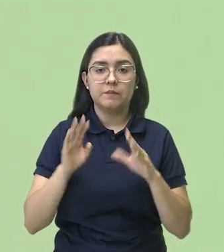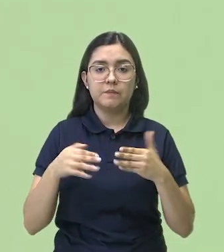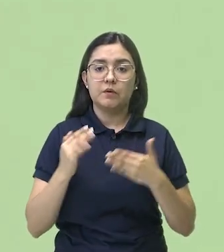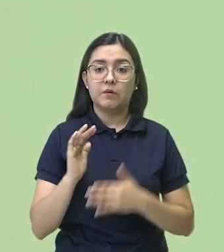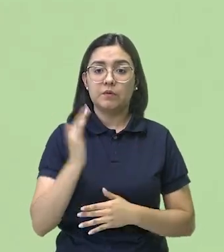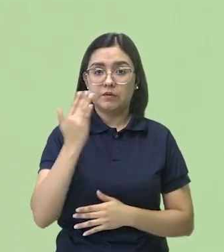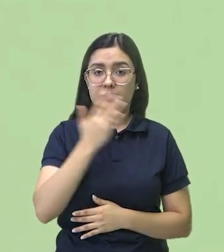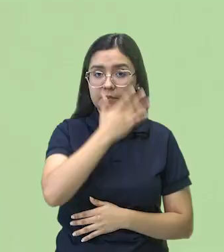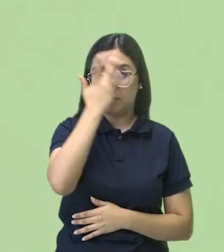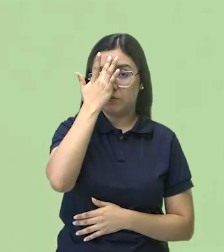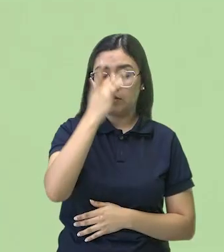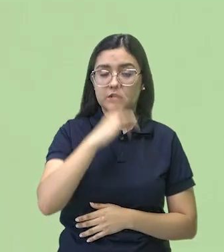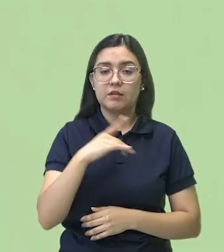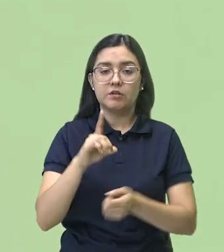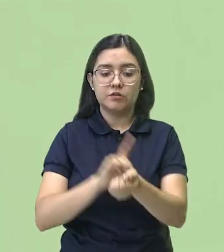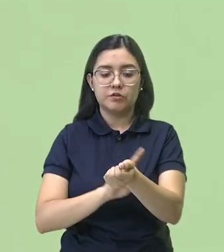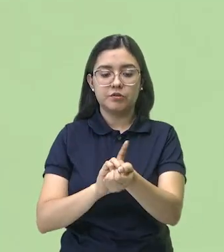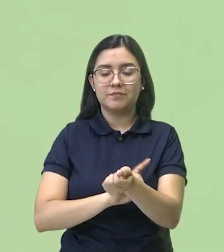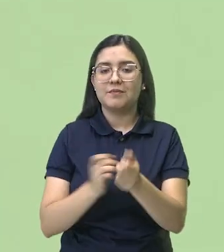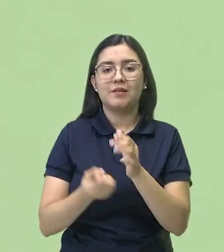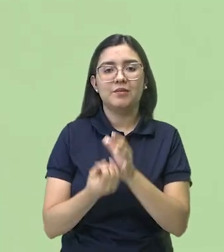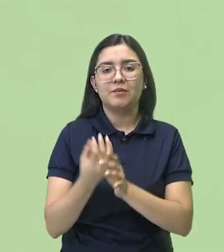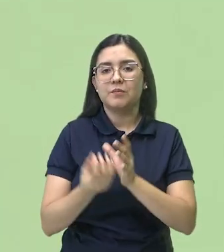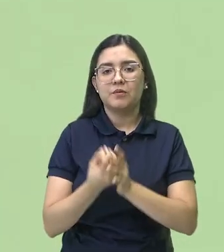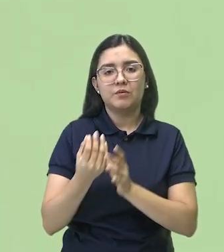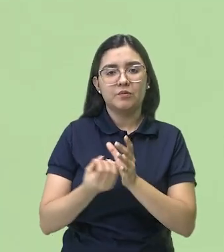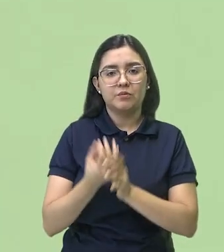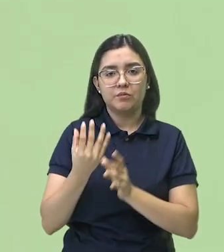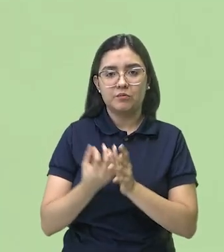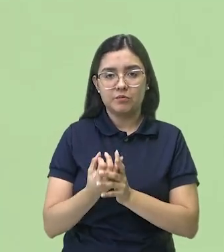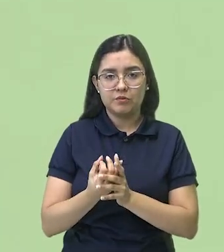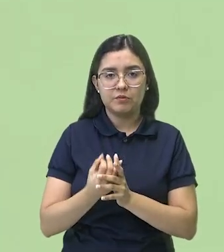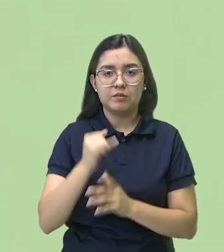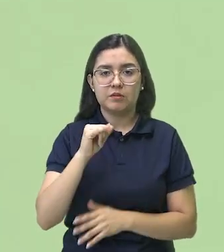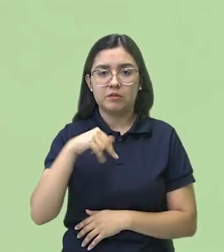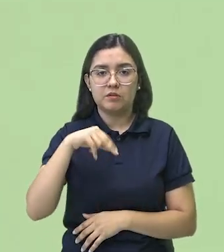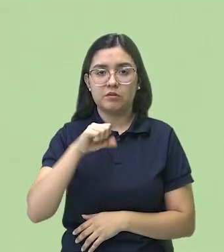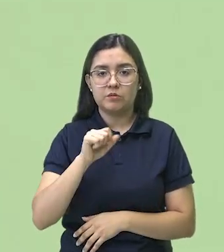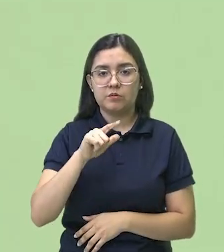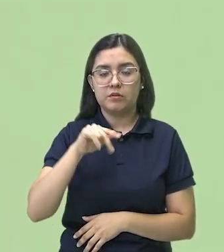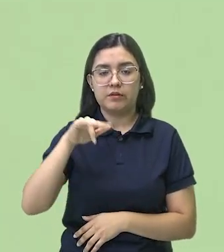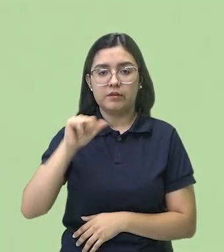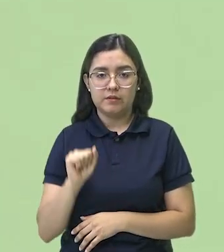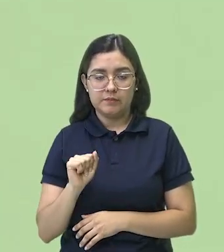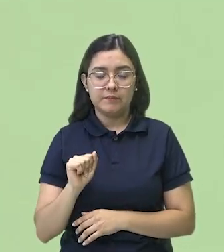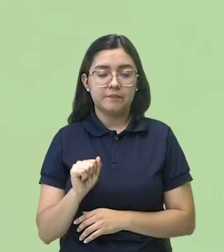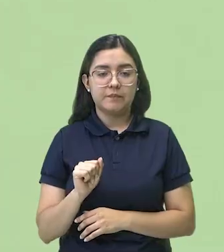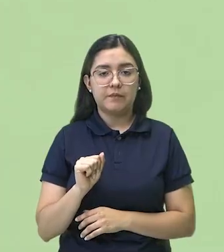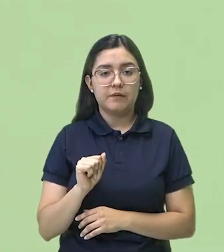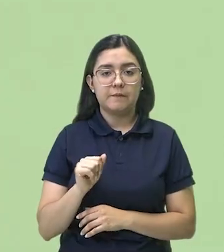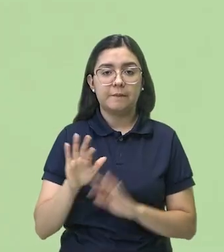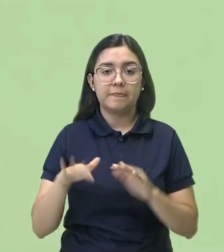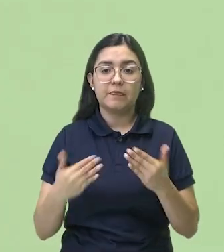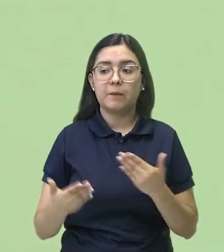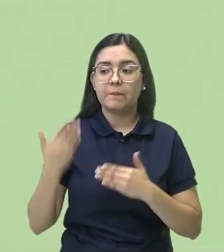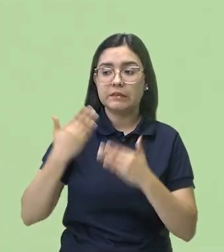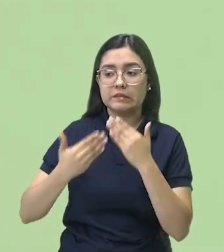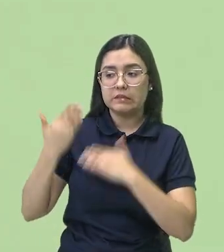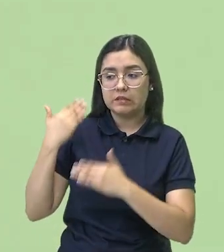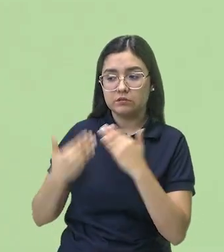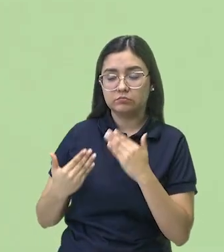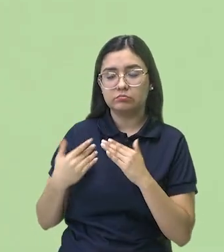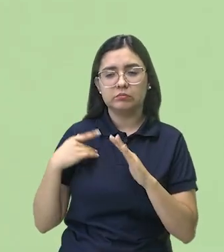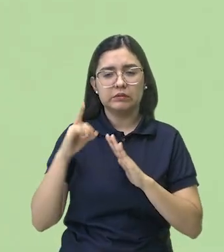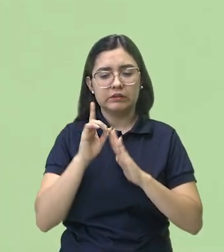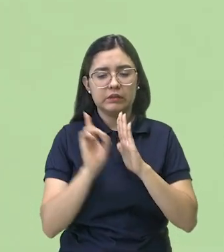Acontece que a pessoa que tem a diabetes, ela não produz essa insulina de maneira suficiente. E aí, antigamente, né, antes